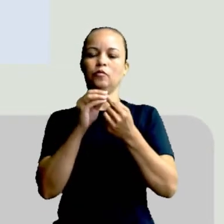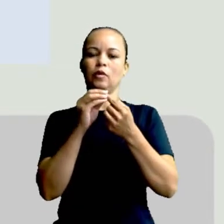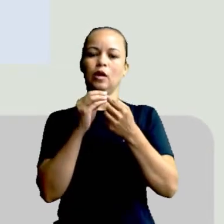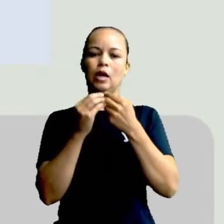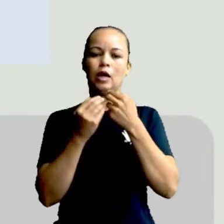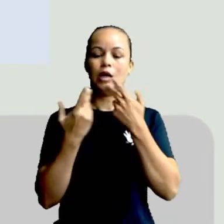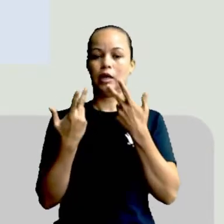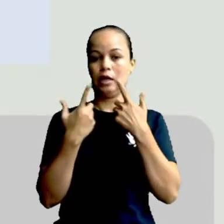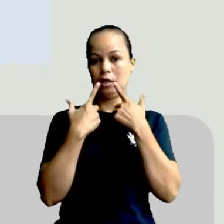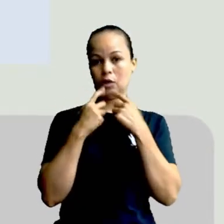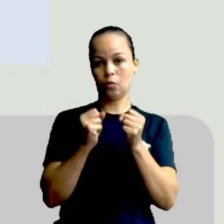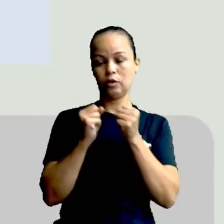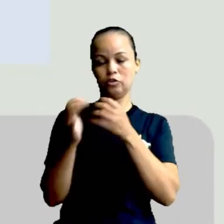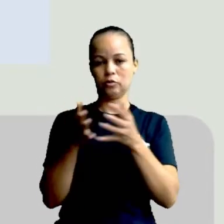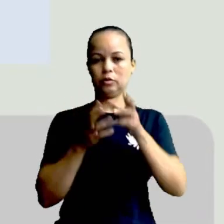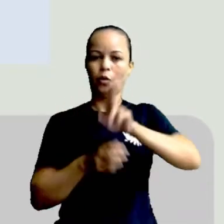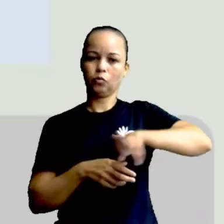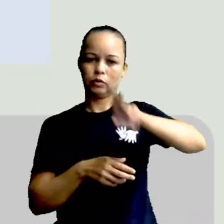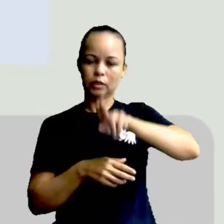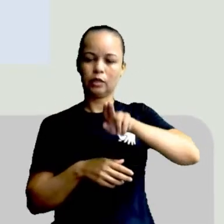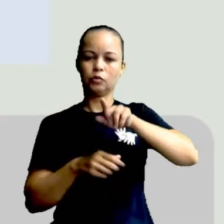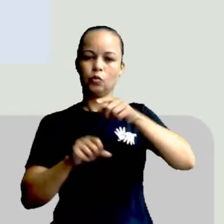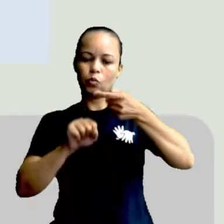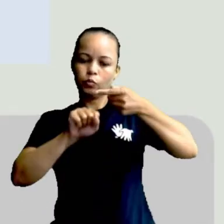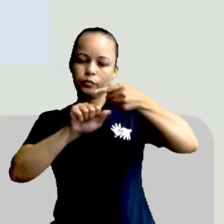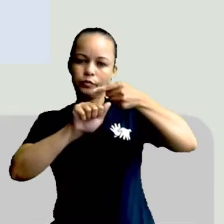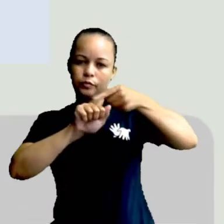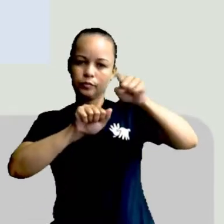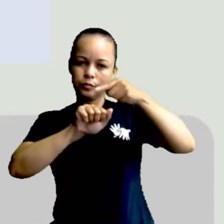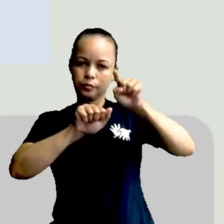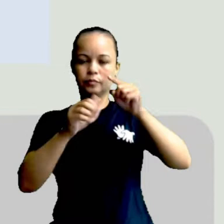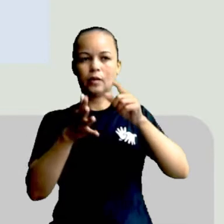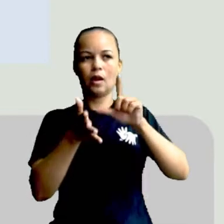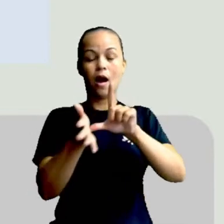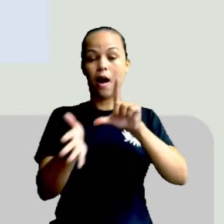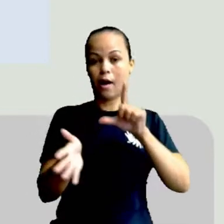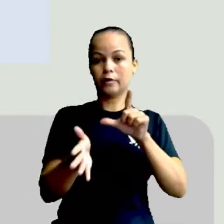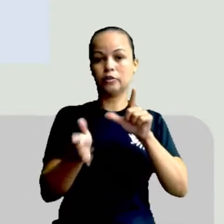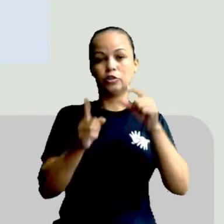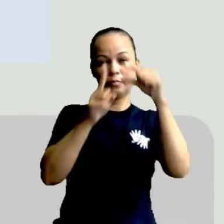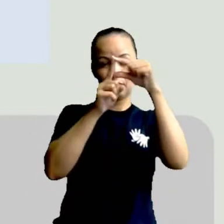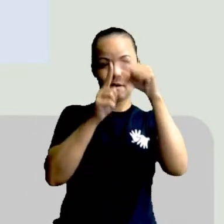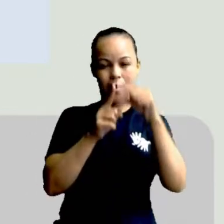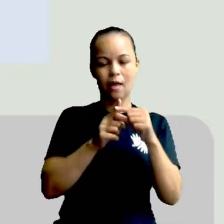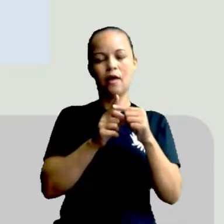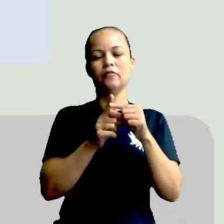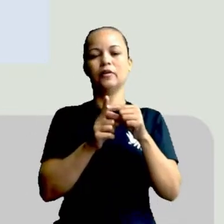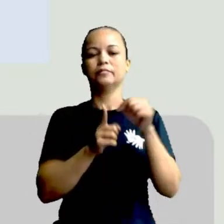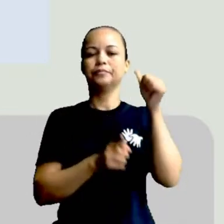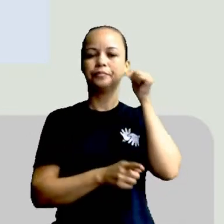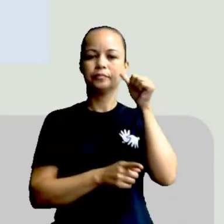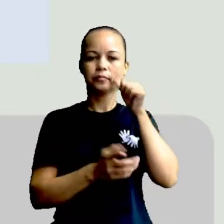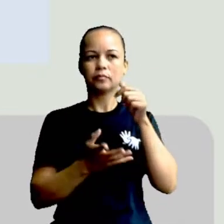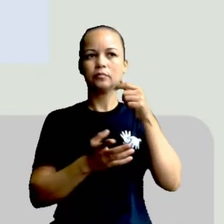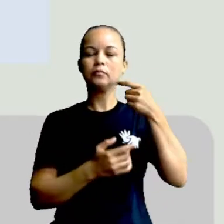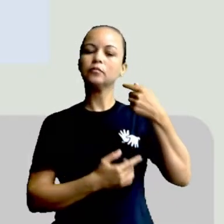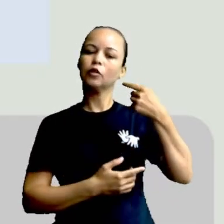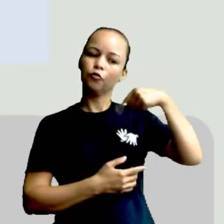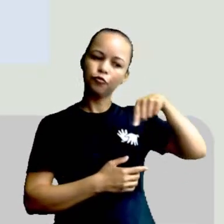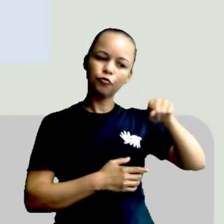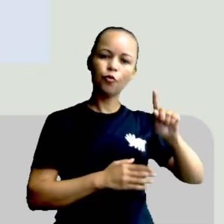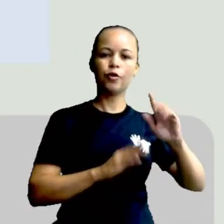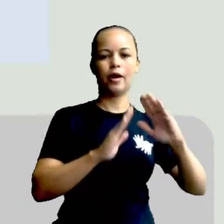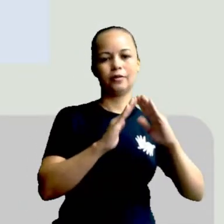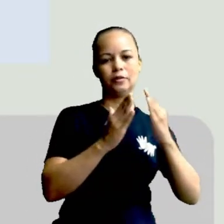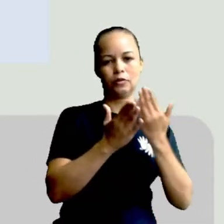linguístico eu vou estar usando o sinal grave antes de palavras femininas fui à escola fomos